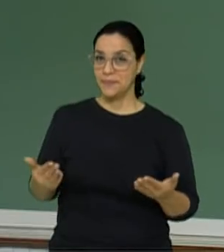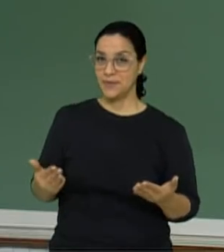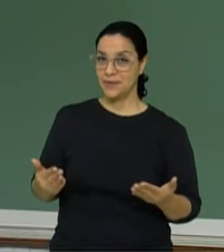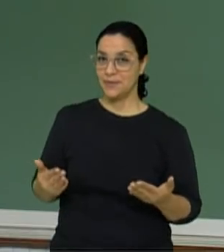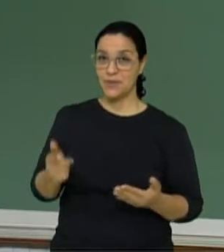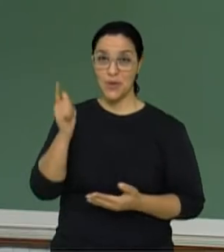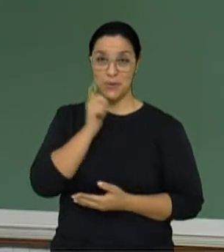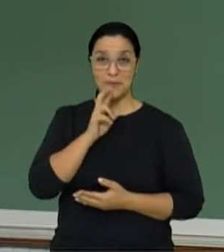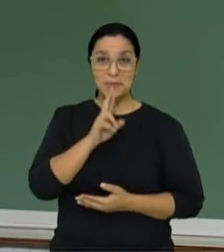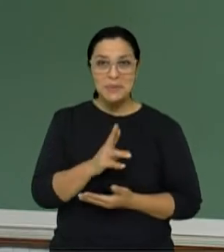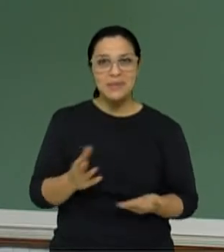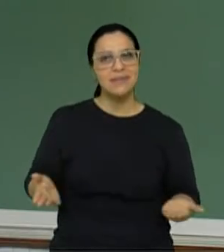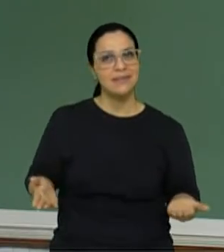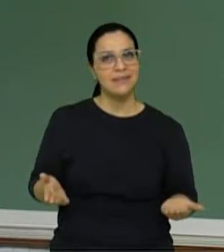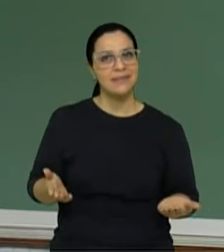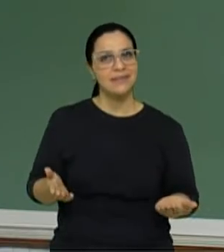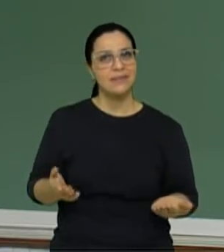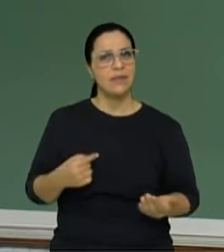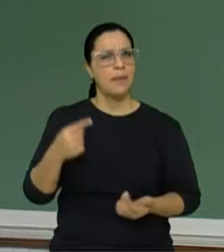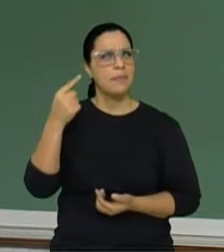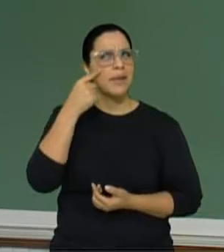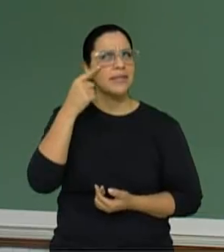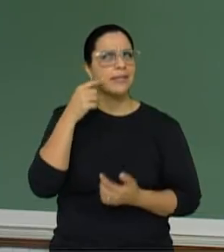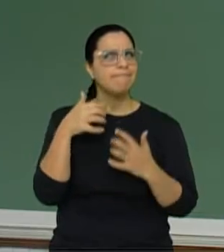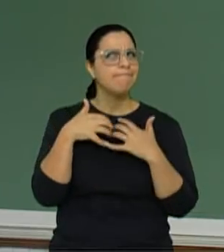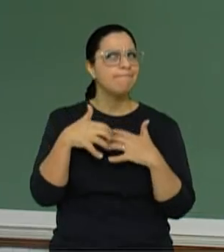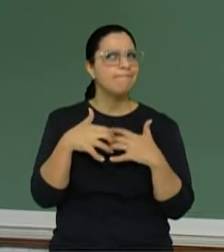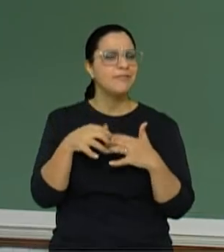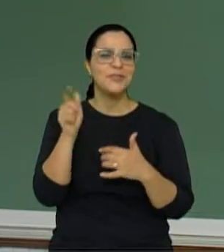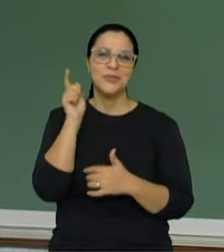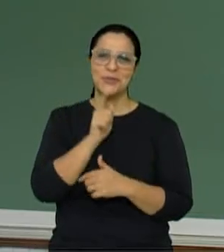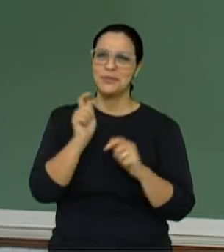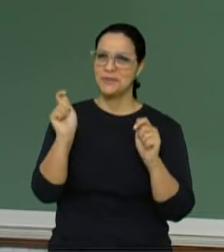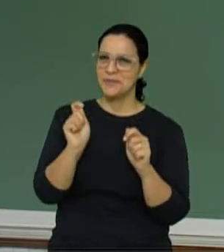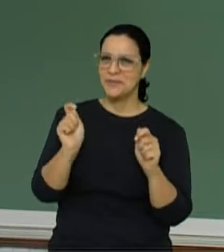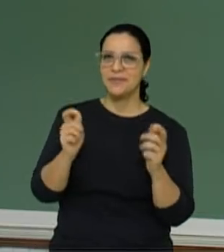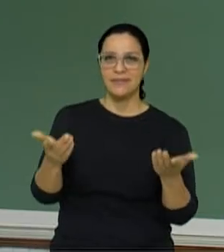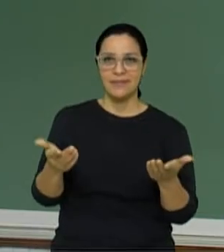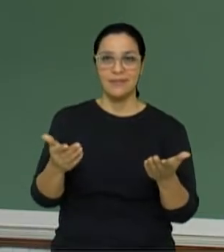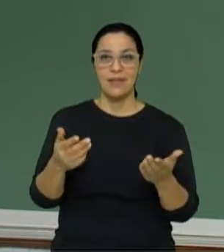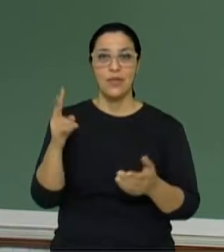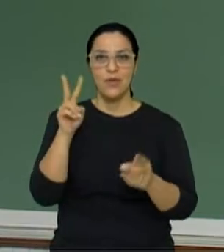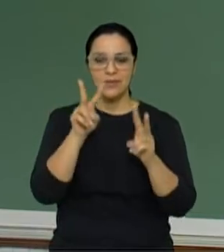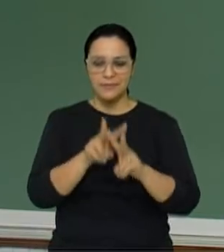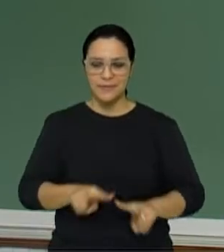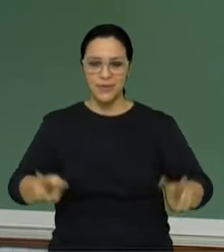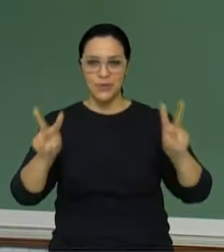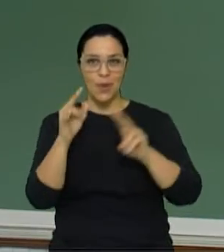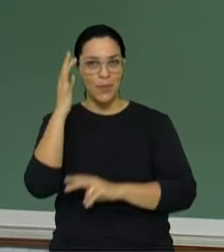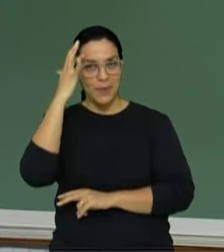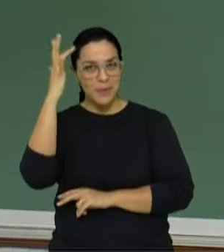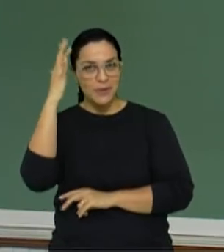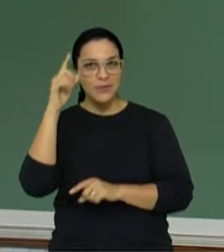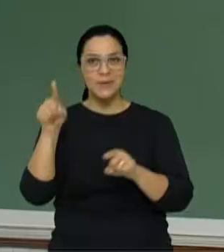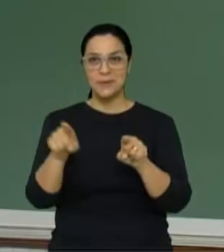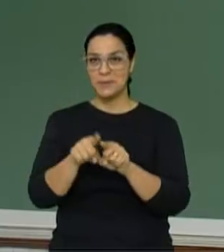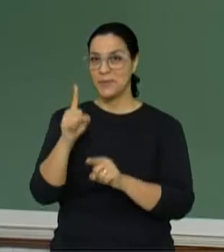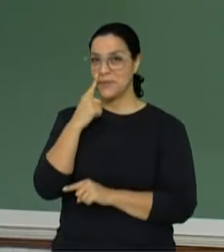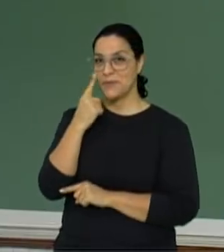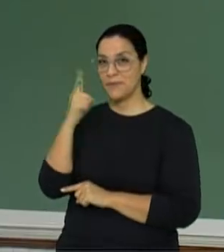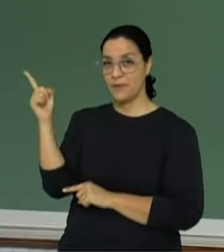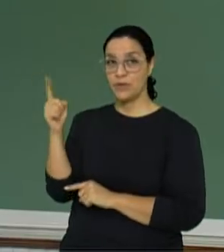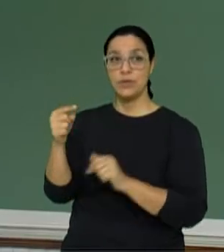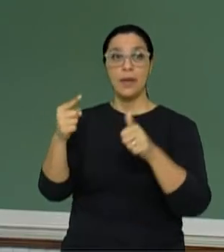E aí, nesse conseguiram? Se você pensar um pouquinho, você sempre consegue, porque basta ter imaginação. Veja só,